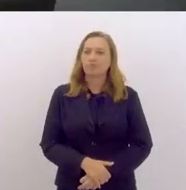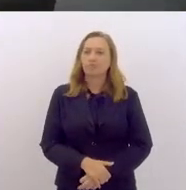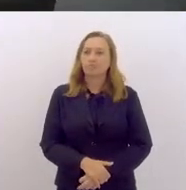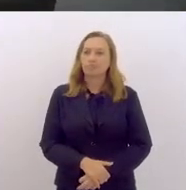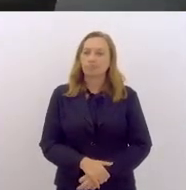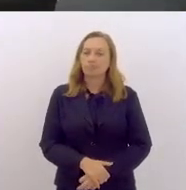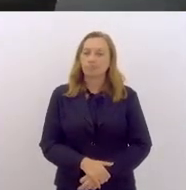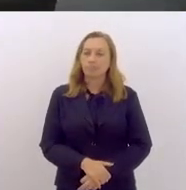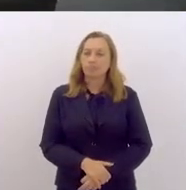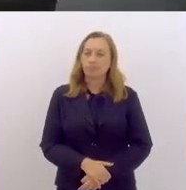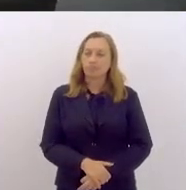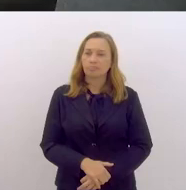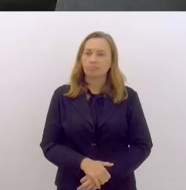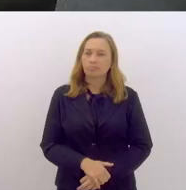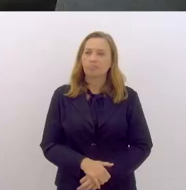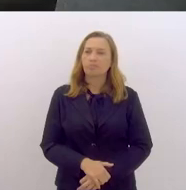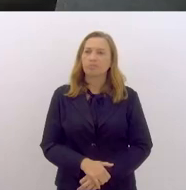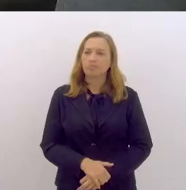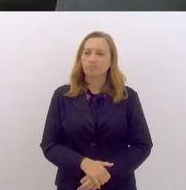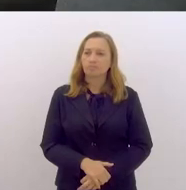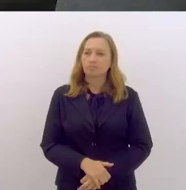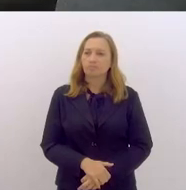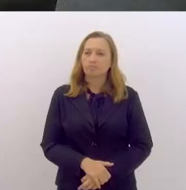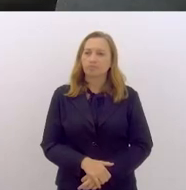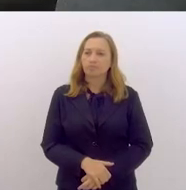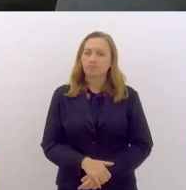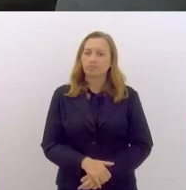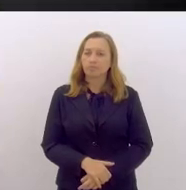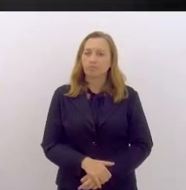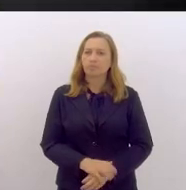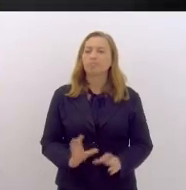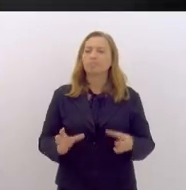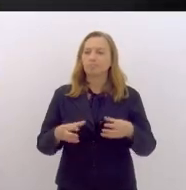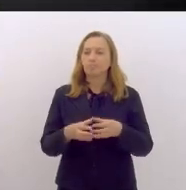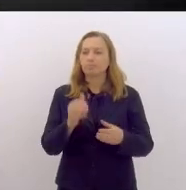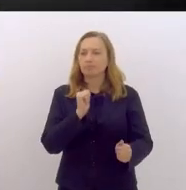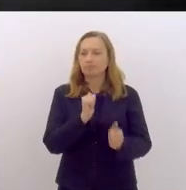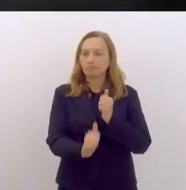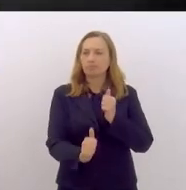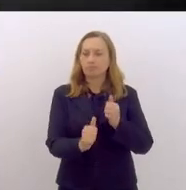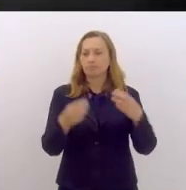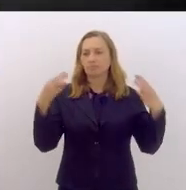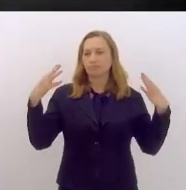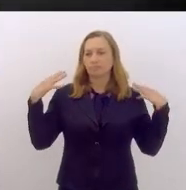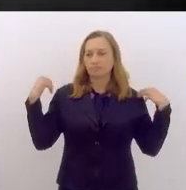Perfeito, obrigado. Nós vamos sair daqui com a data. Pela Comissão de Esporte e Lazer,